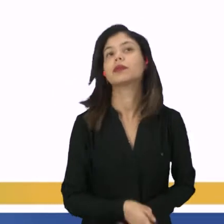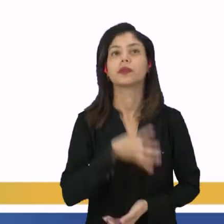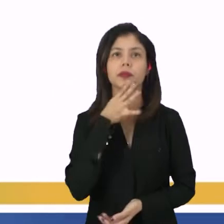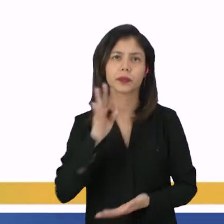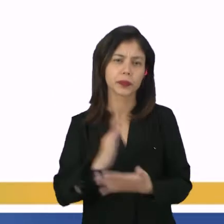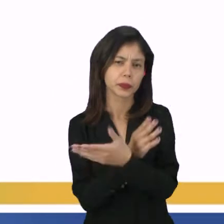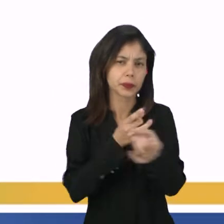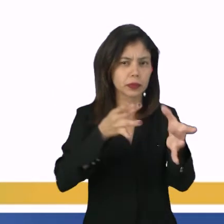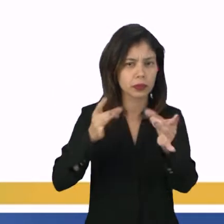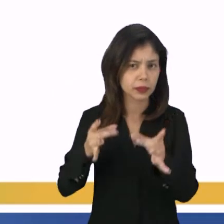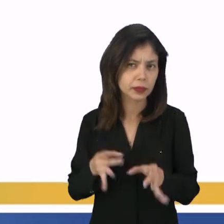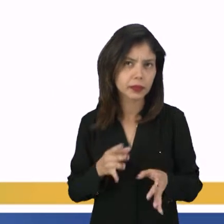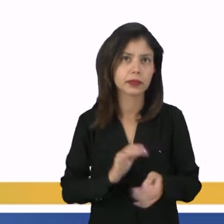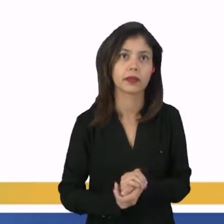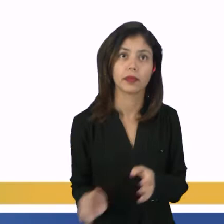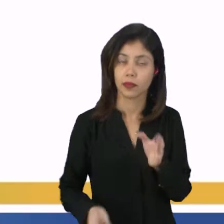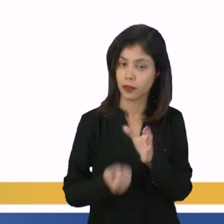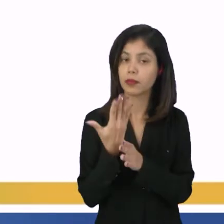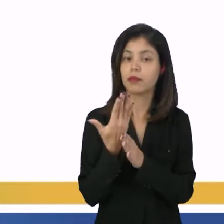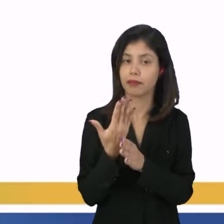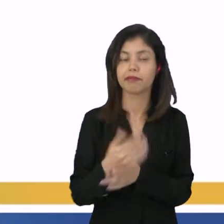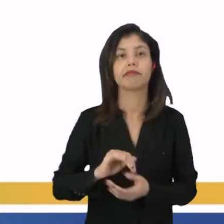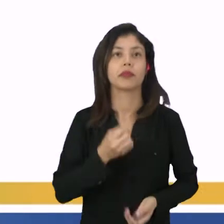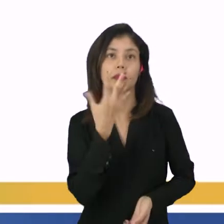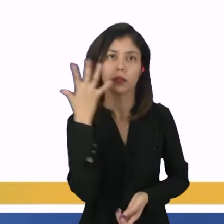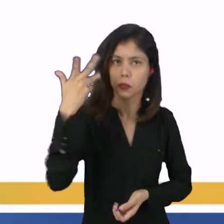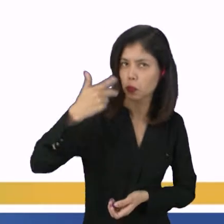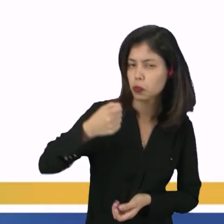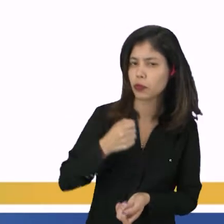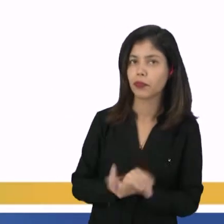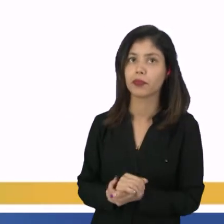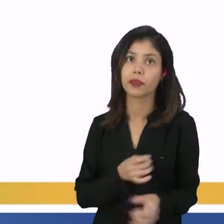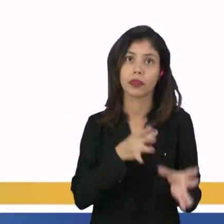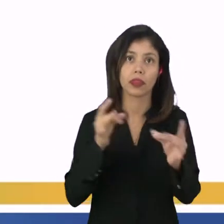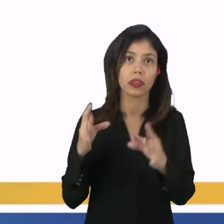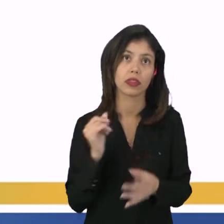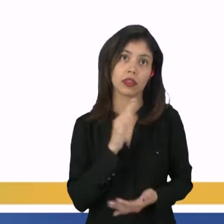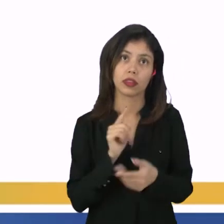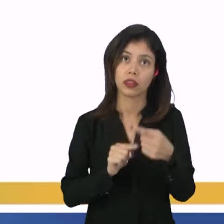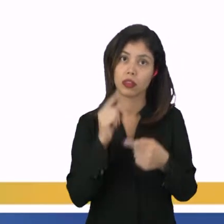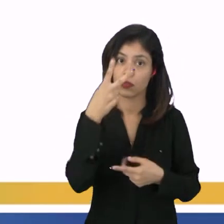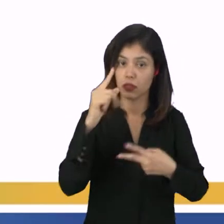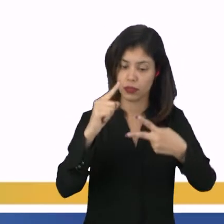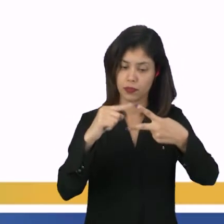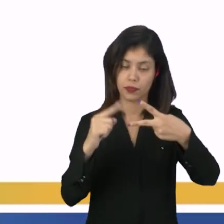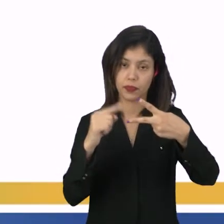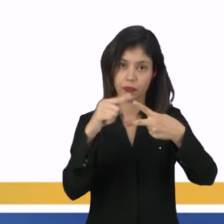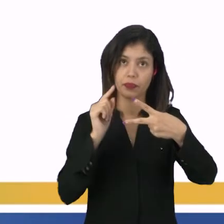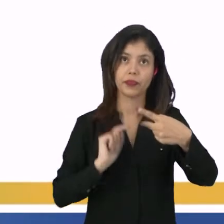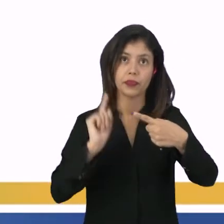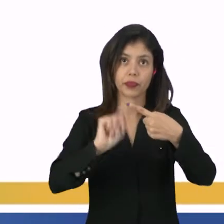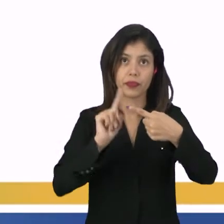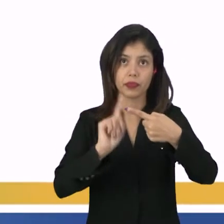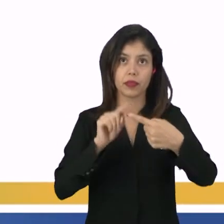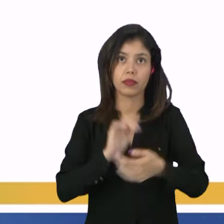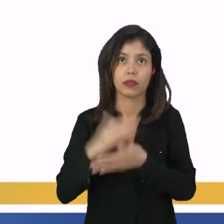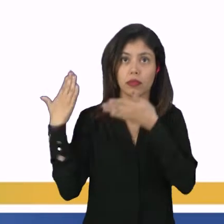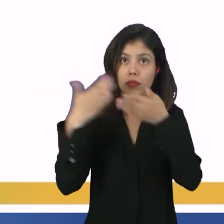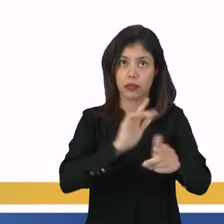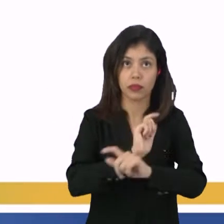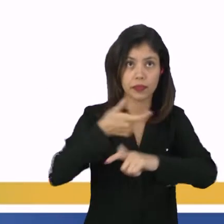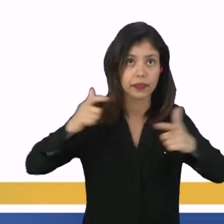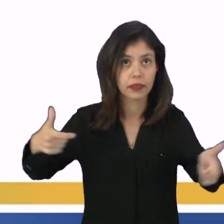Conheça algumas dicas para criar slides eficazes e bonitos. As dicas estão divididas em duas partes. A primeira,